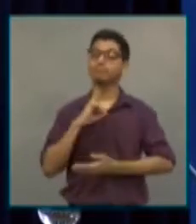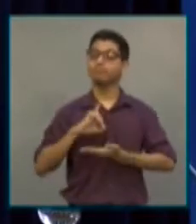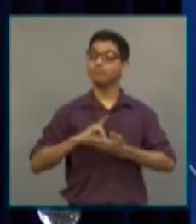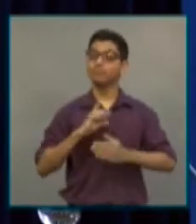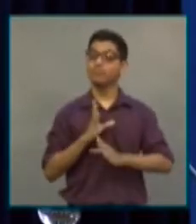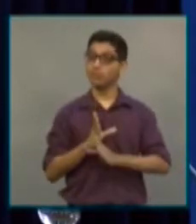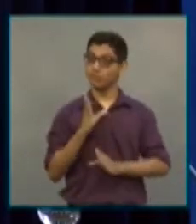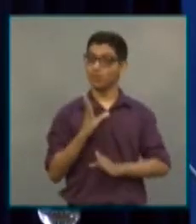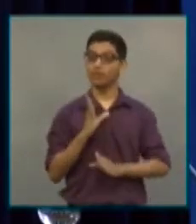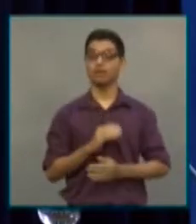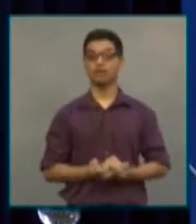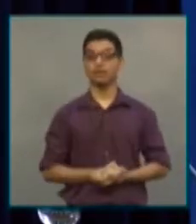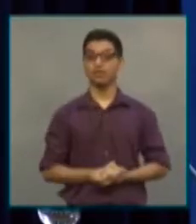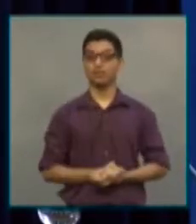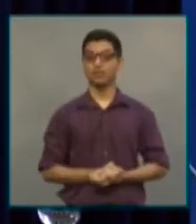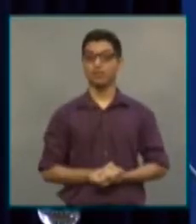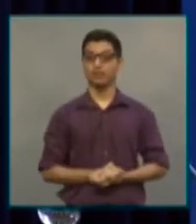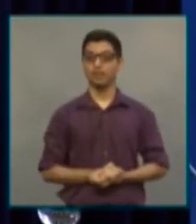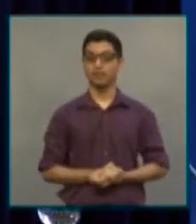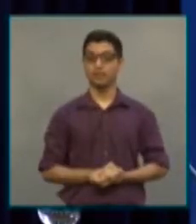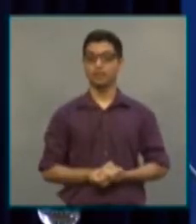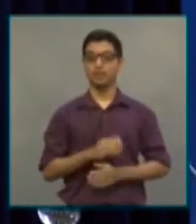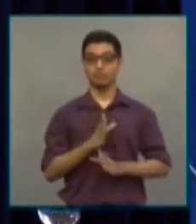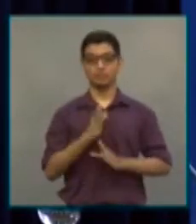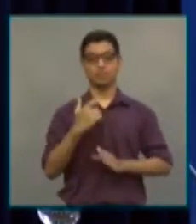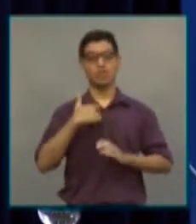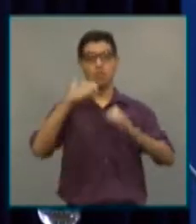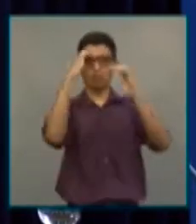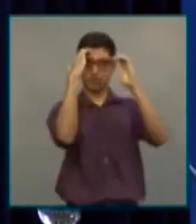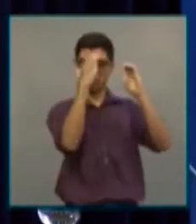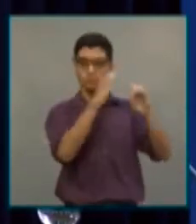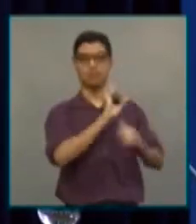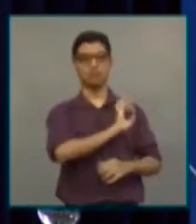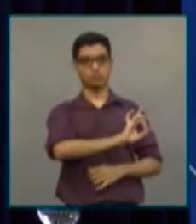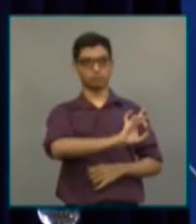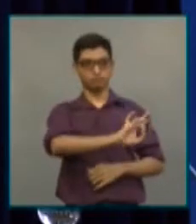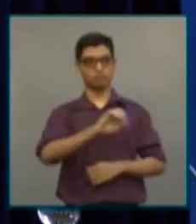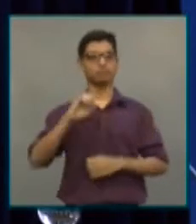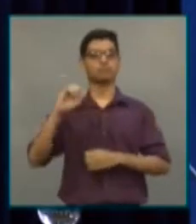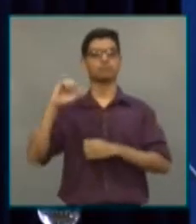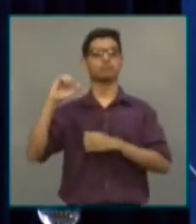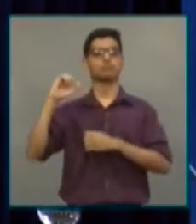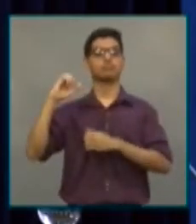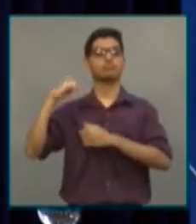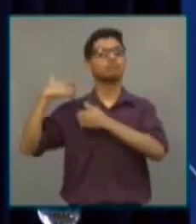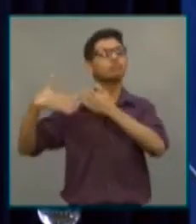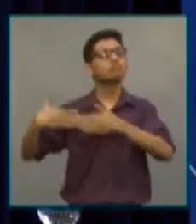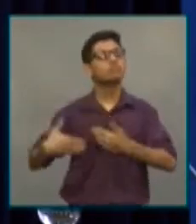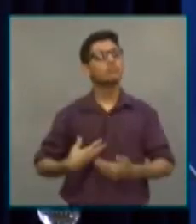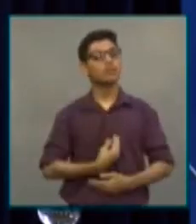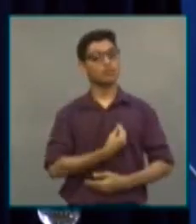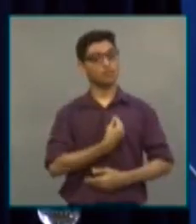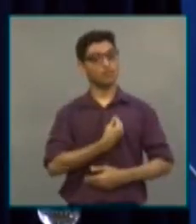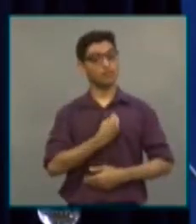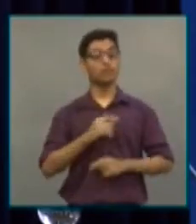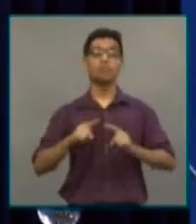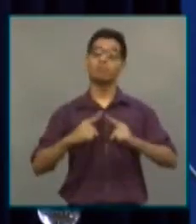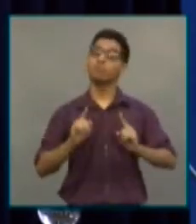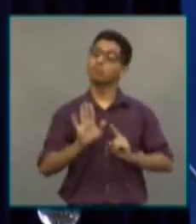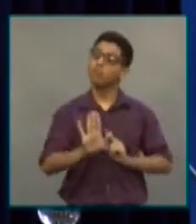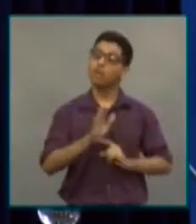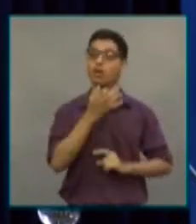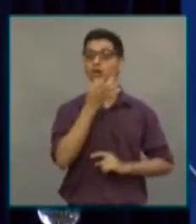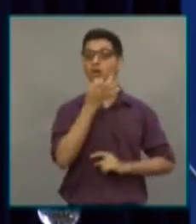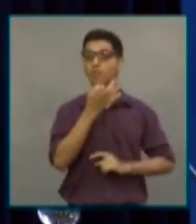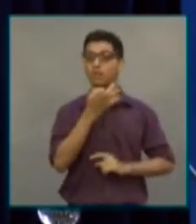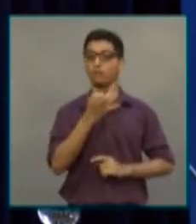biografia das candidatas e do candidato, eu penso que passar pela Caixa de Assistência dos Advogados deveria ser uma